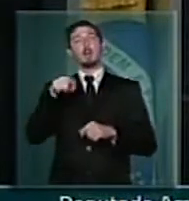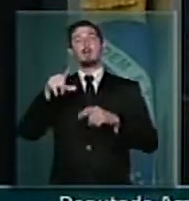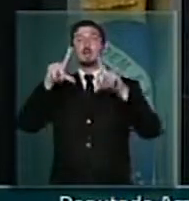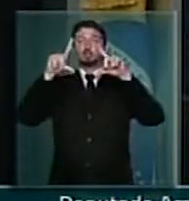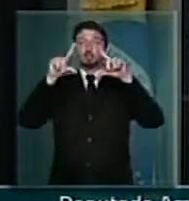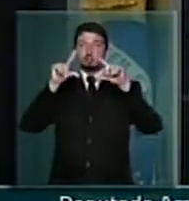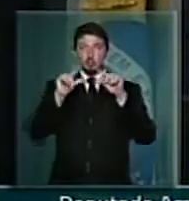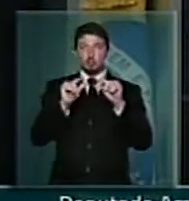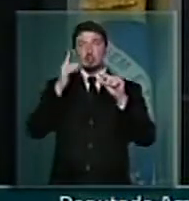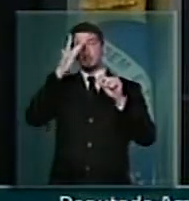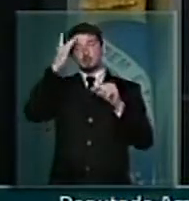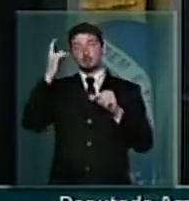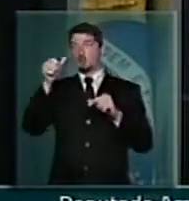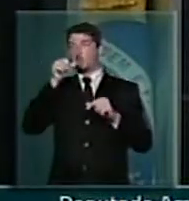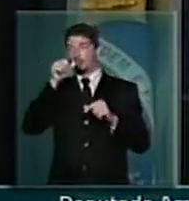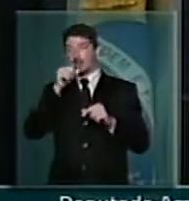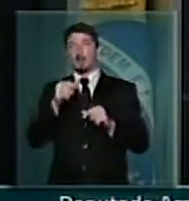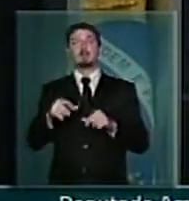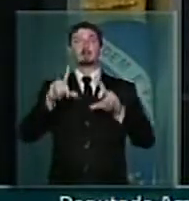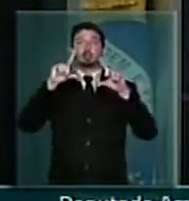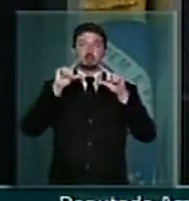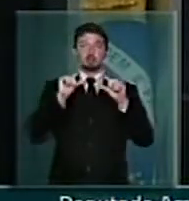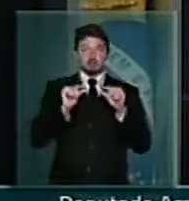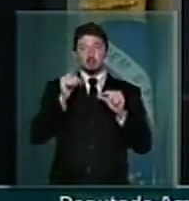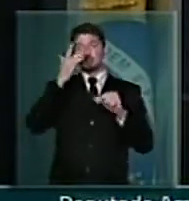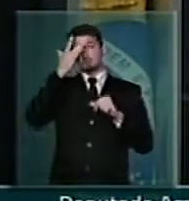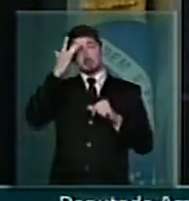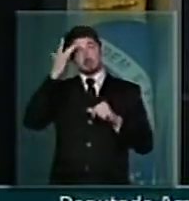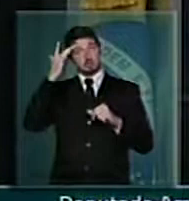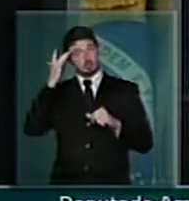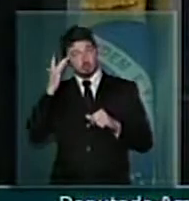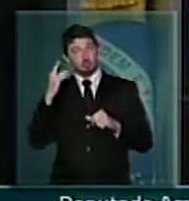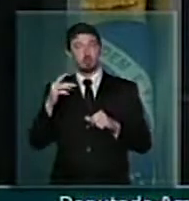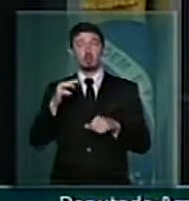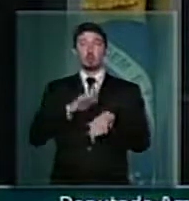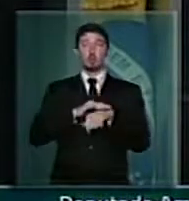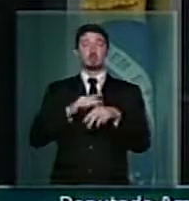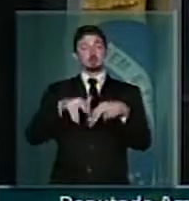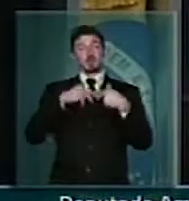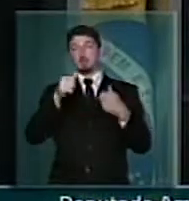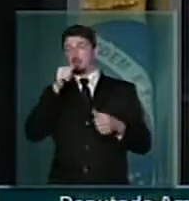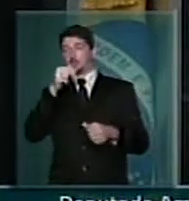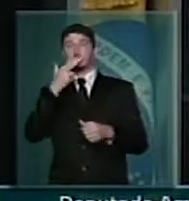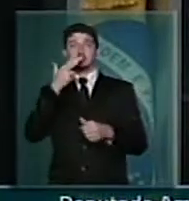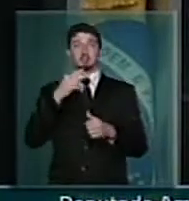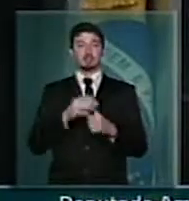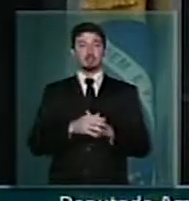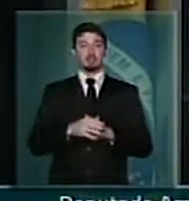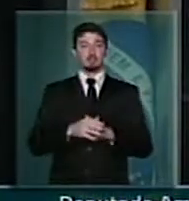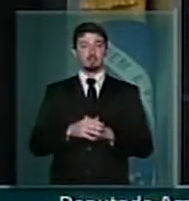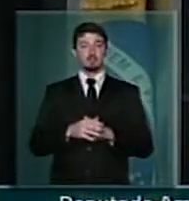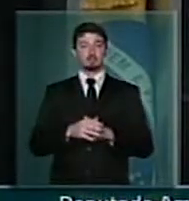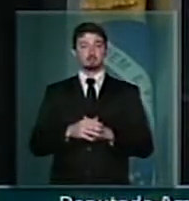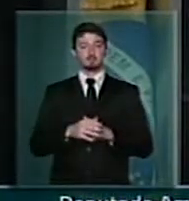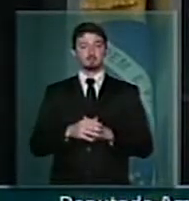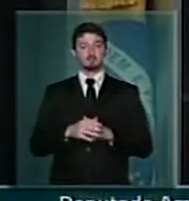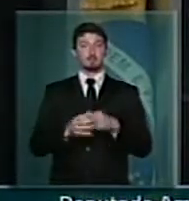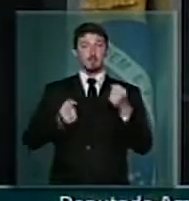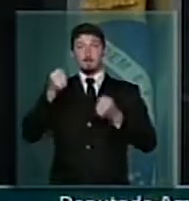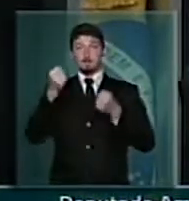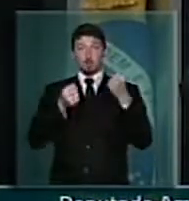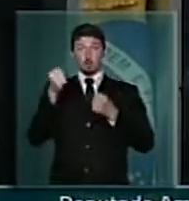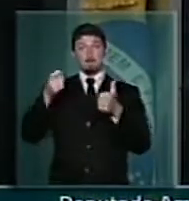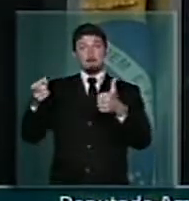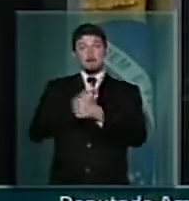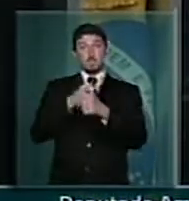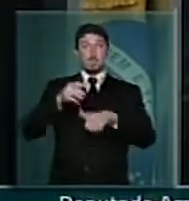o número de pessoas que vão se dirigir à rede pública. Nós temos que tributar em maior monta os motoristas que